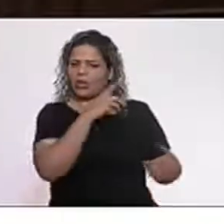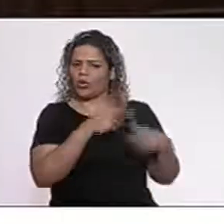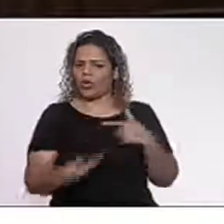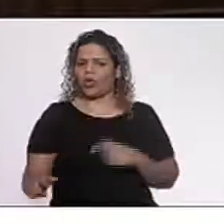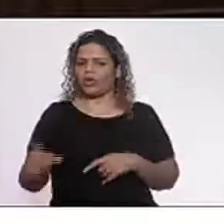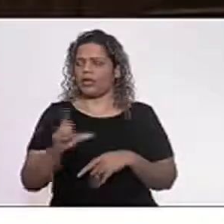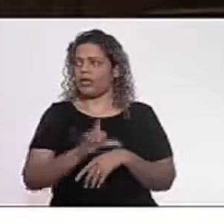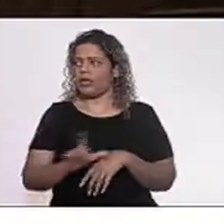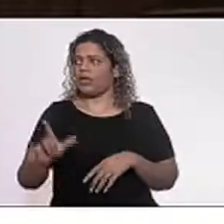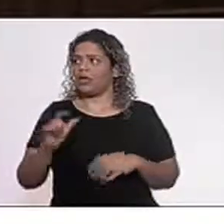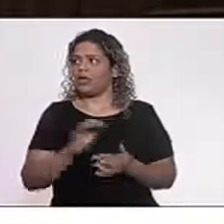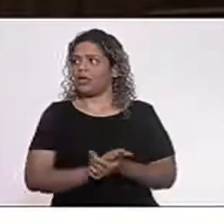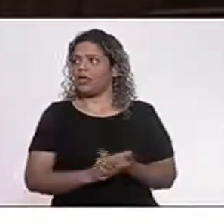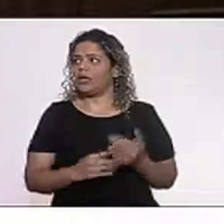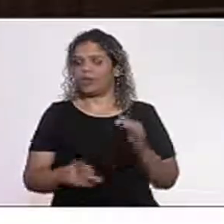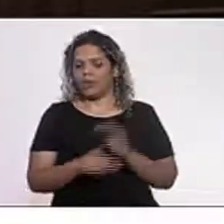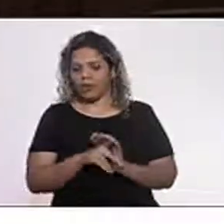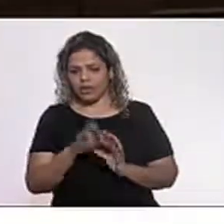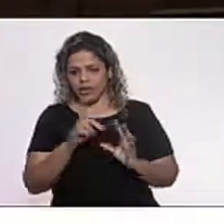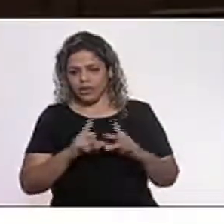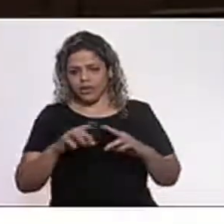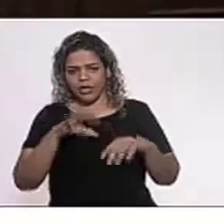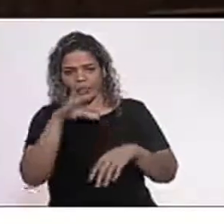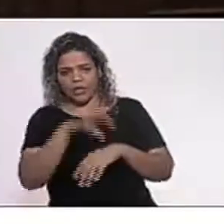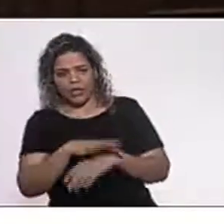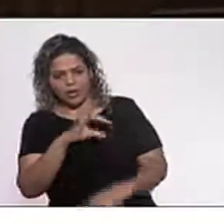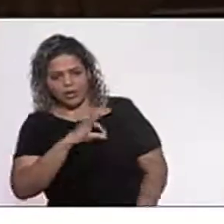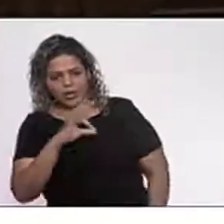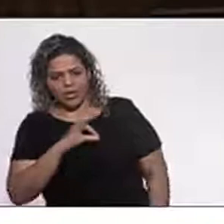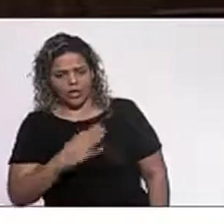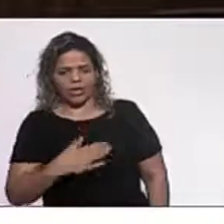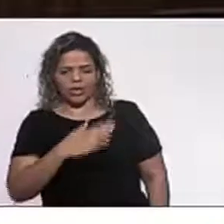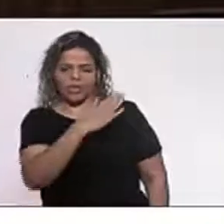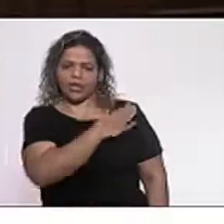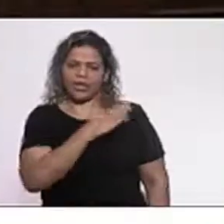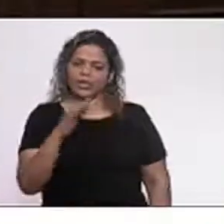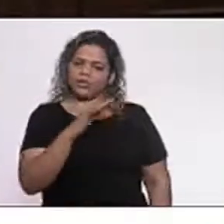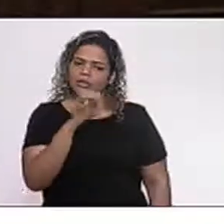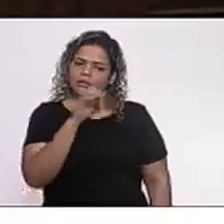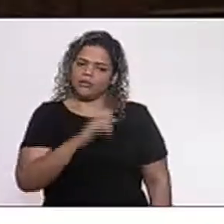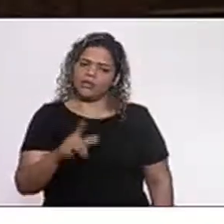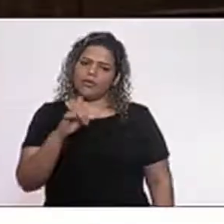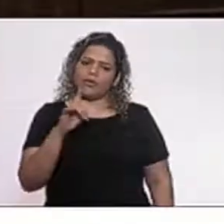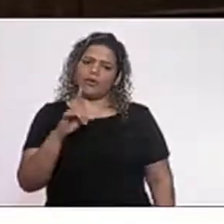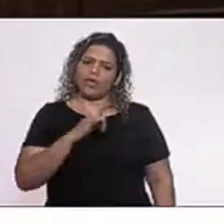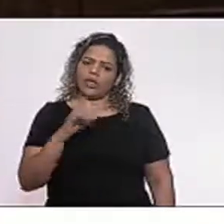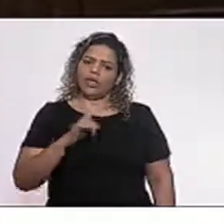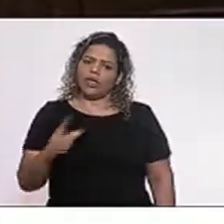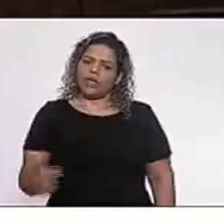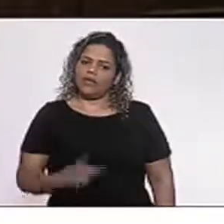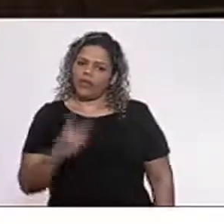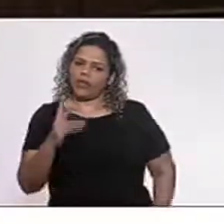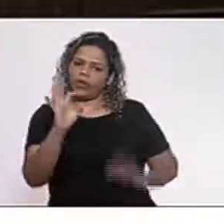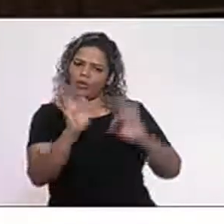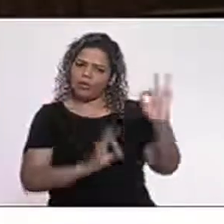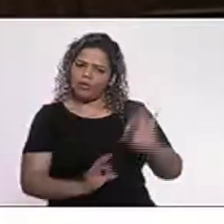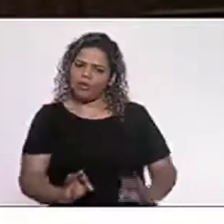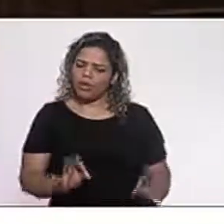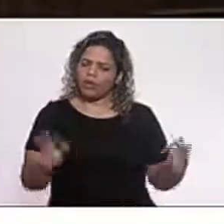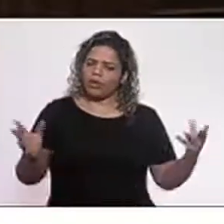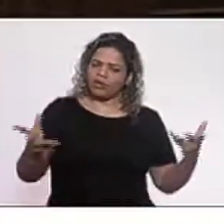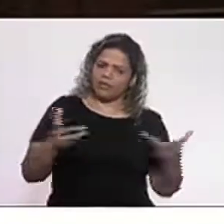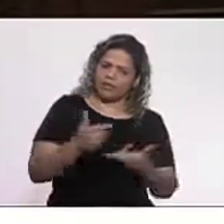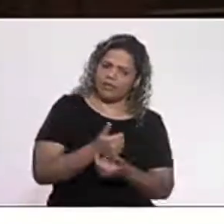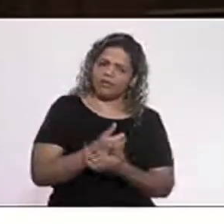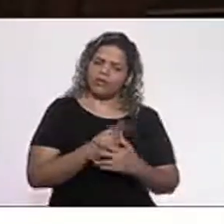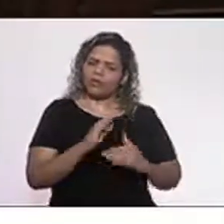Renata, das próprias forças de segurança, porque tanto na Polícia Militar quanto na Polícia Civil, nós temos quadros do maior valor, preparados, qualificados,